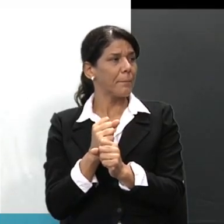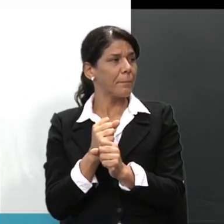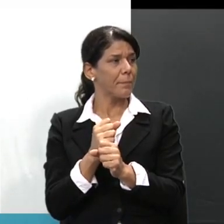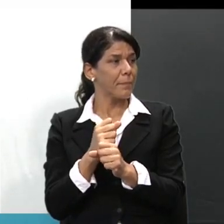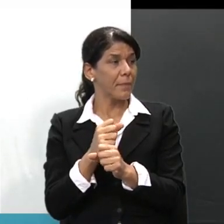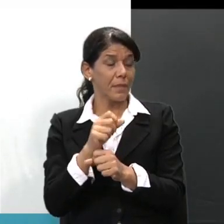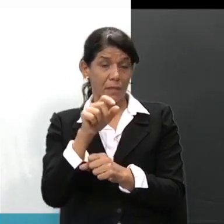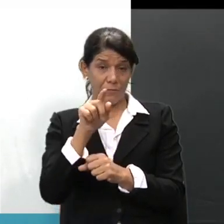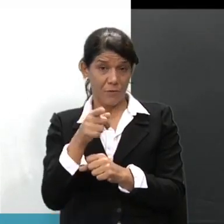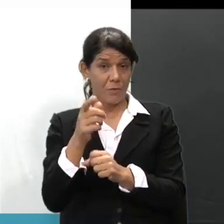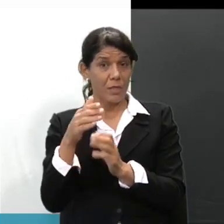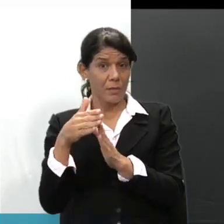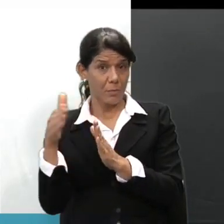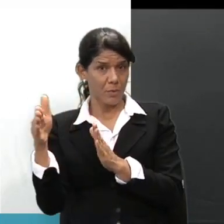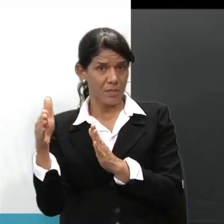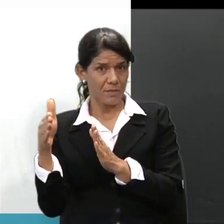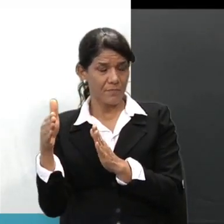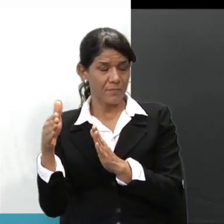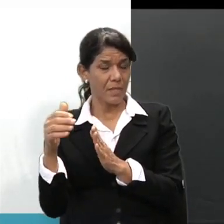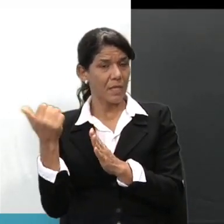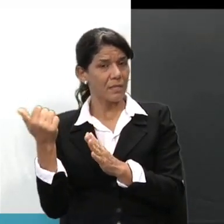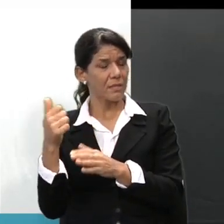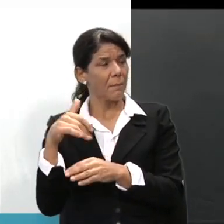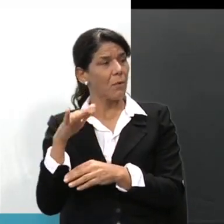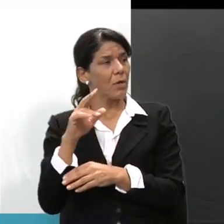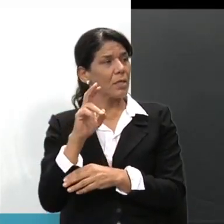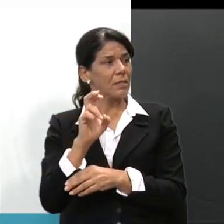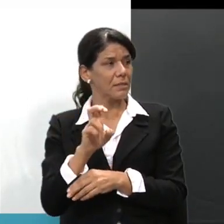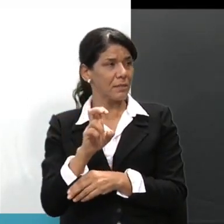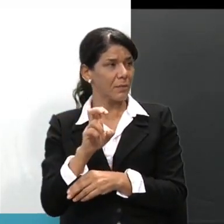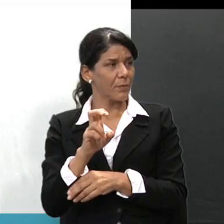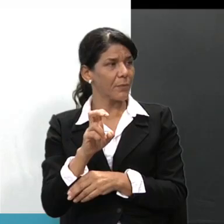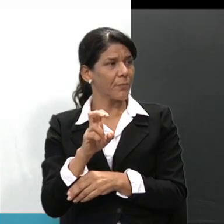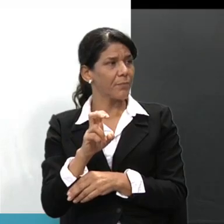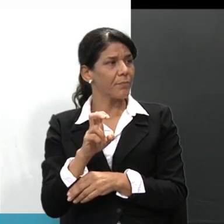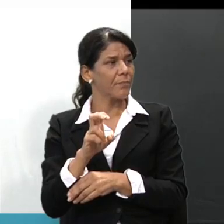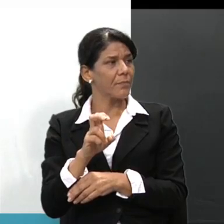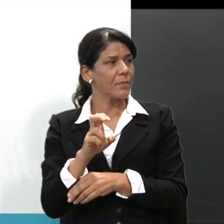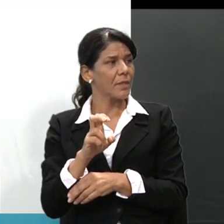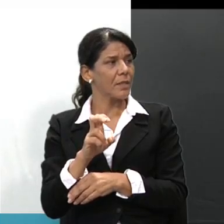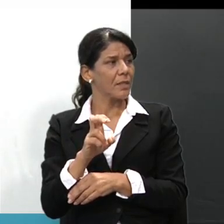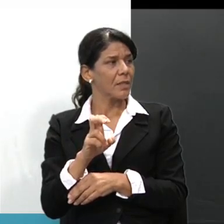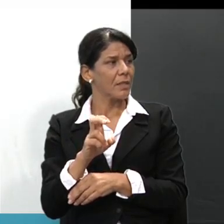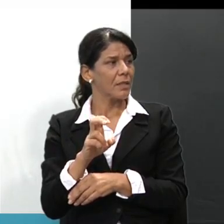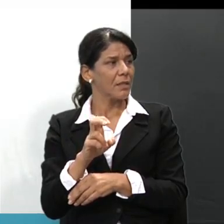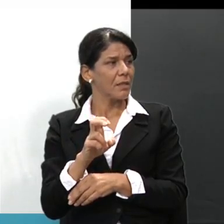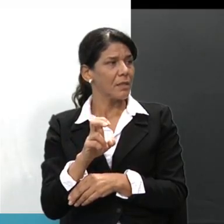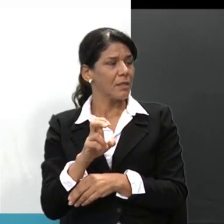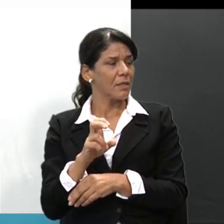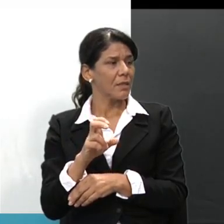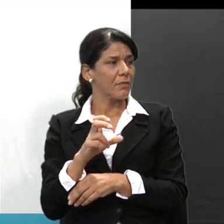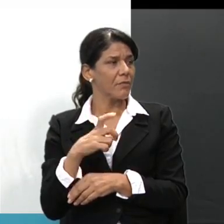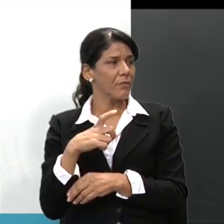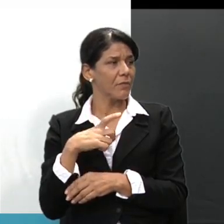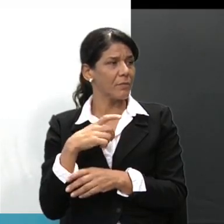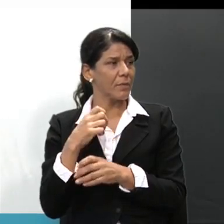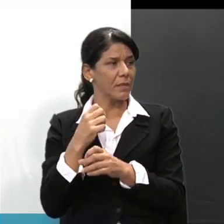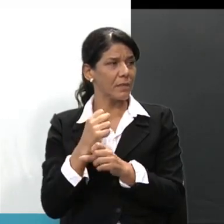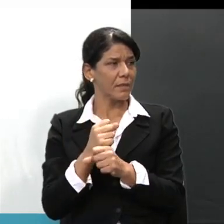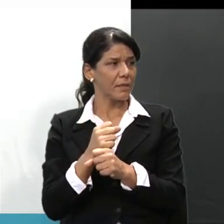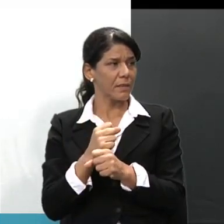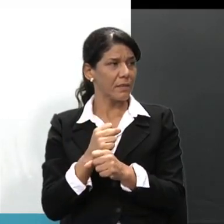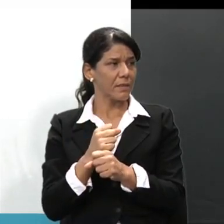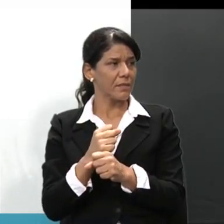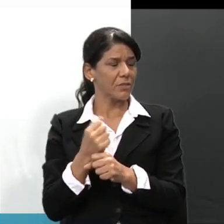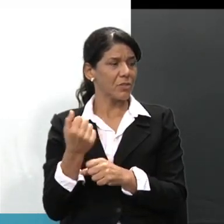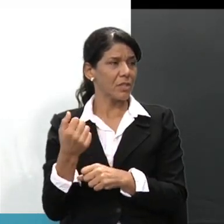depois da vírgula. Nesse caso, é maior que 5, maior ou igual a 5, né? Então, vamos ter uma vazão